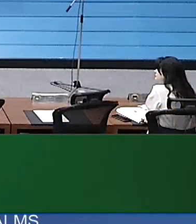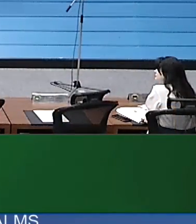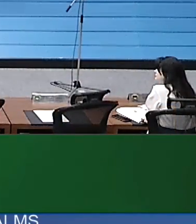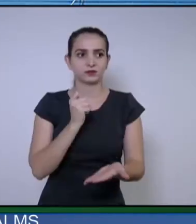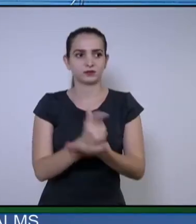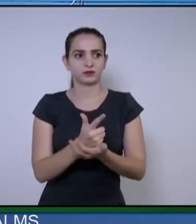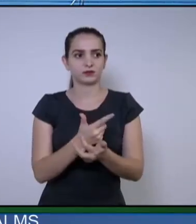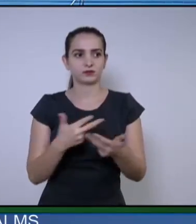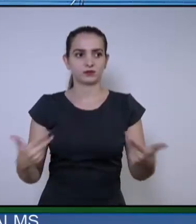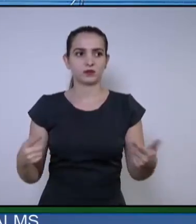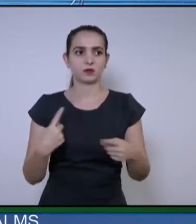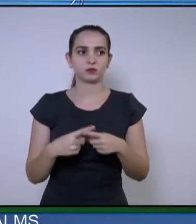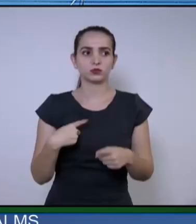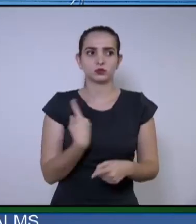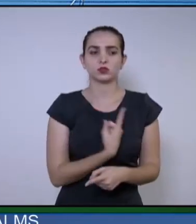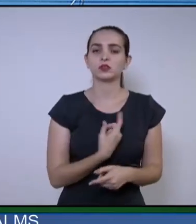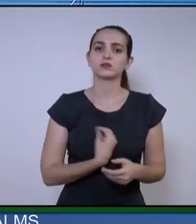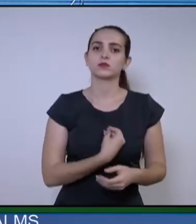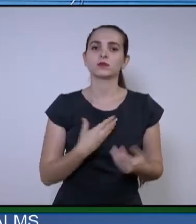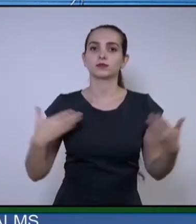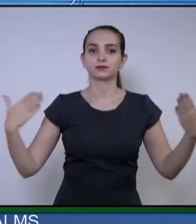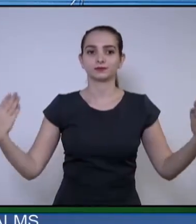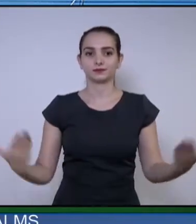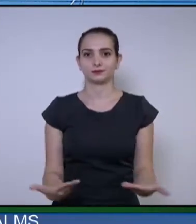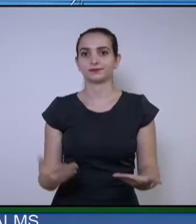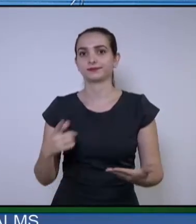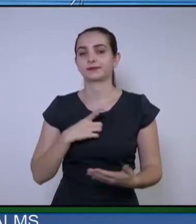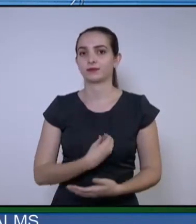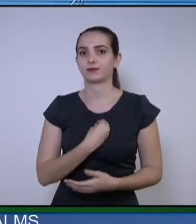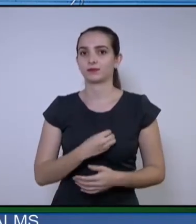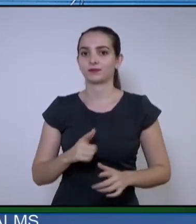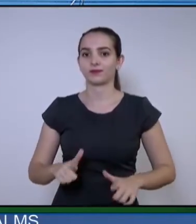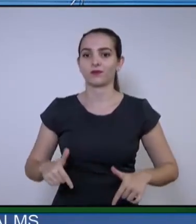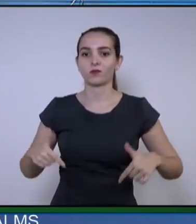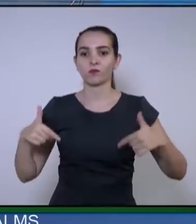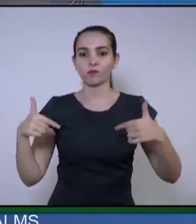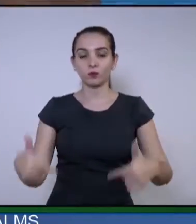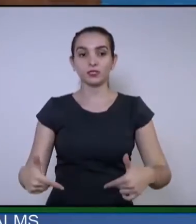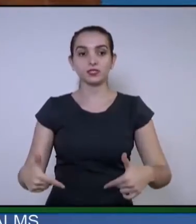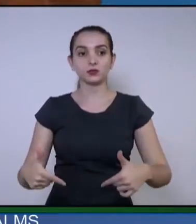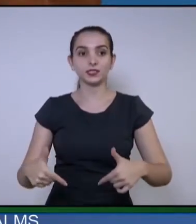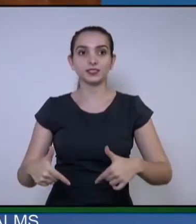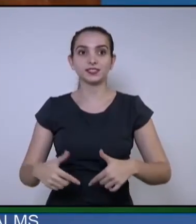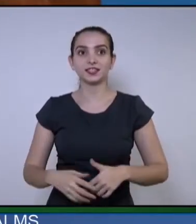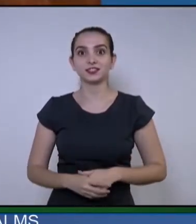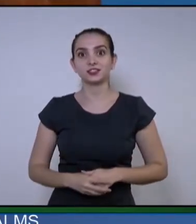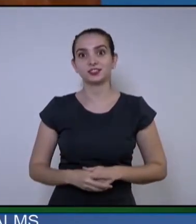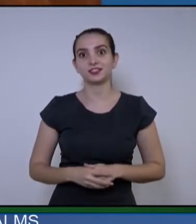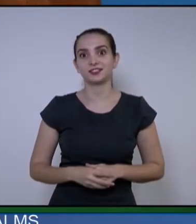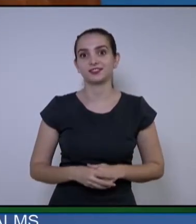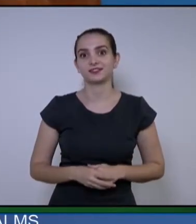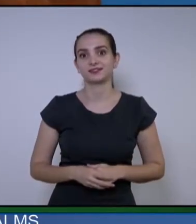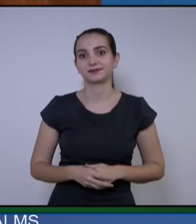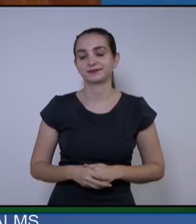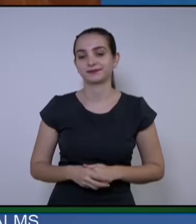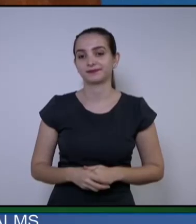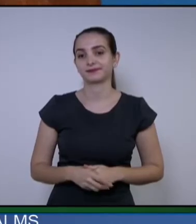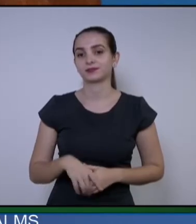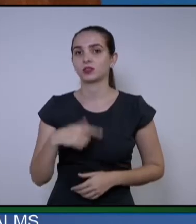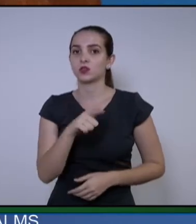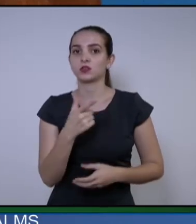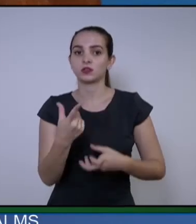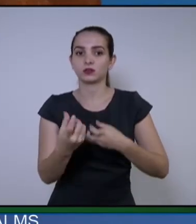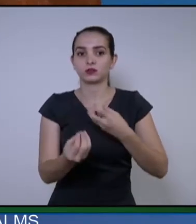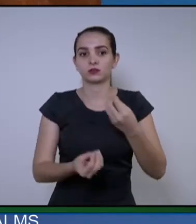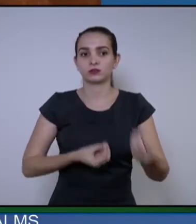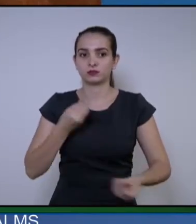estaremos aqui como está vivendo o estado do Rio de Janeiro. Mas eu posso dizer aos senhores, o estado de Mato Grosso do Sul sozinho não tem como